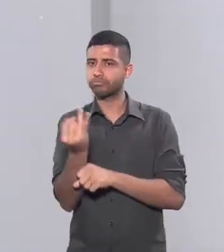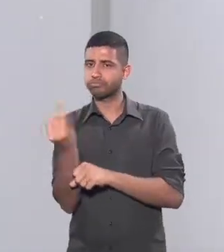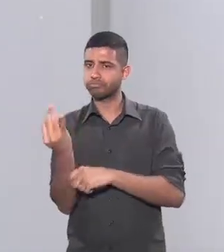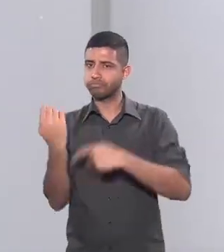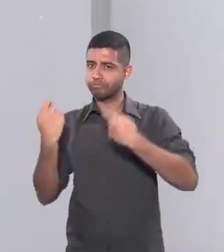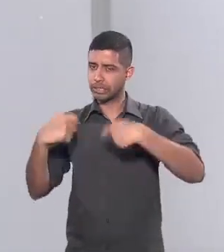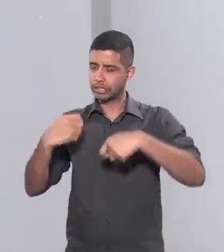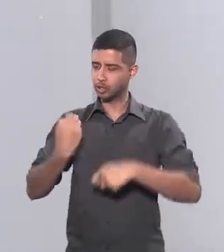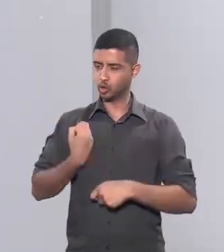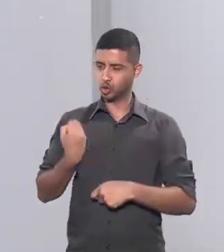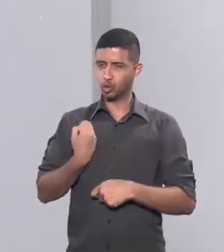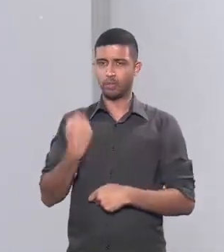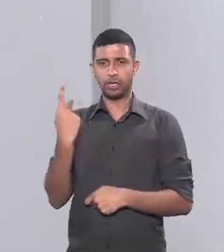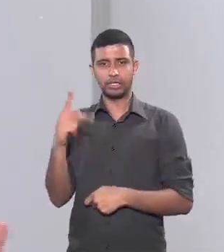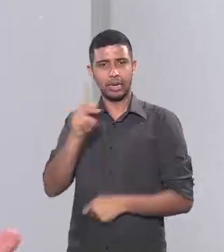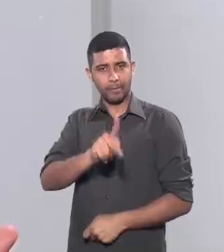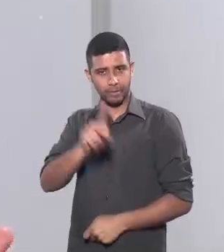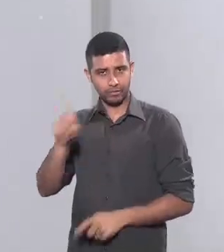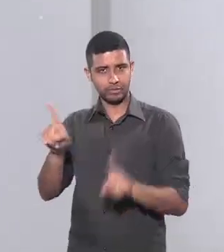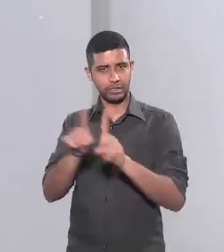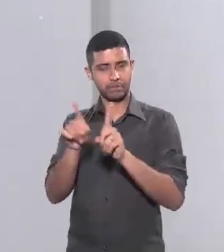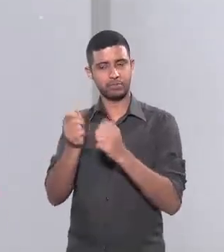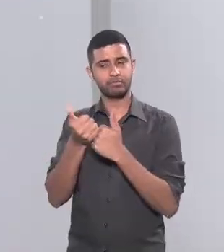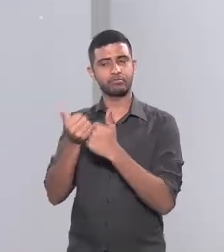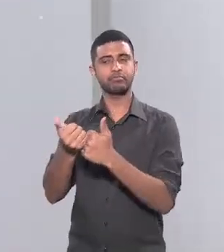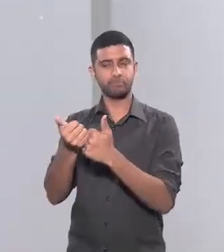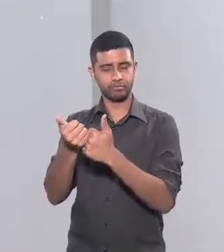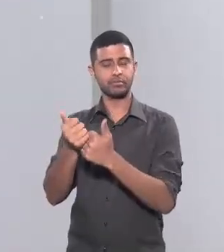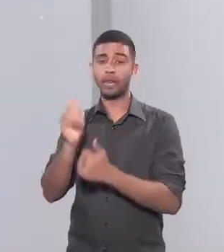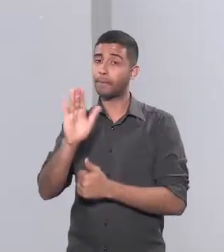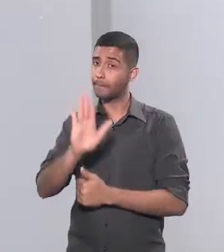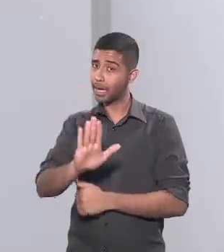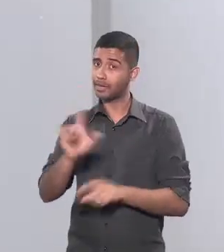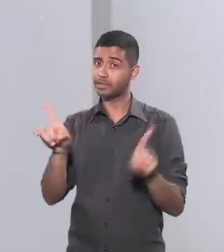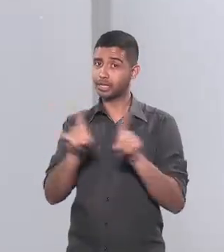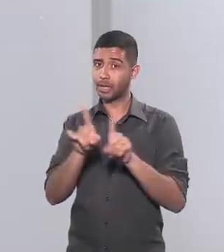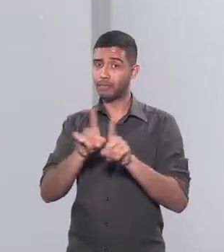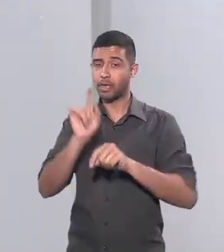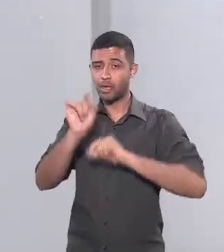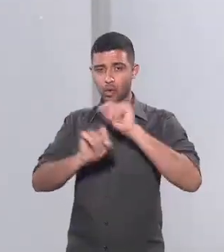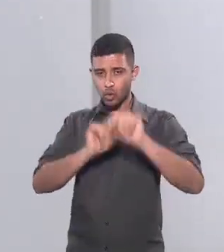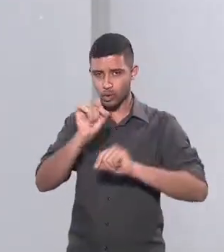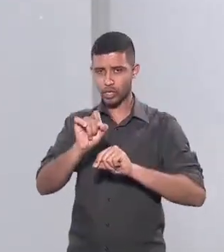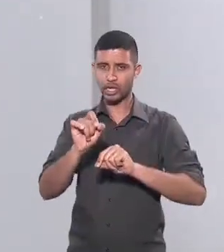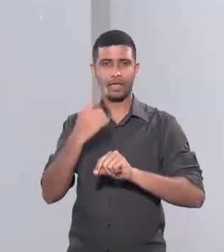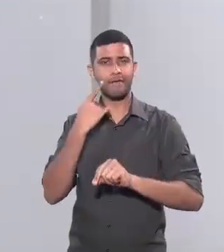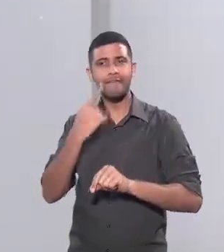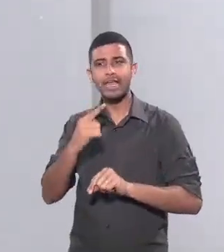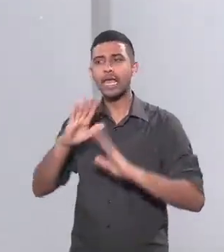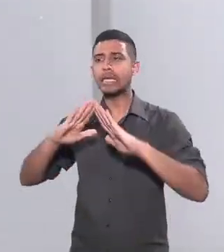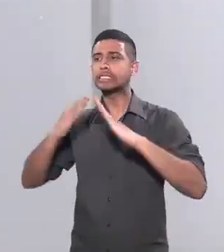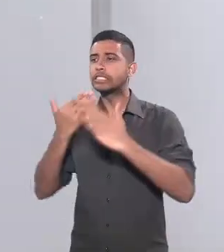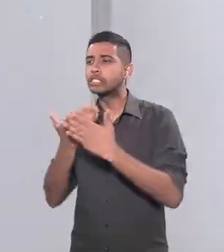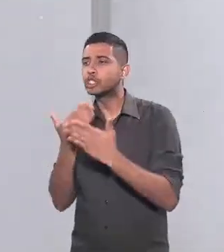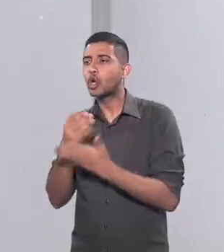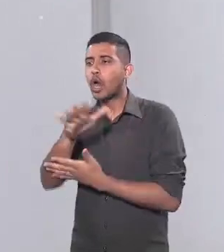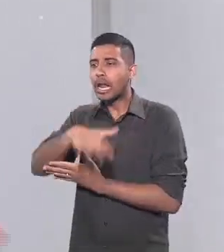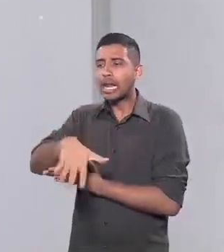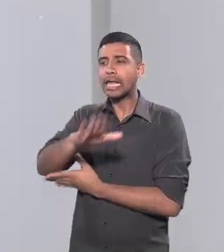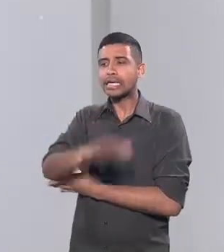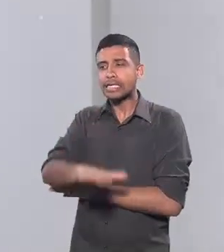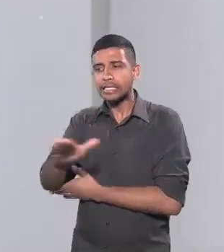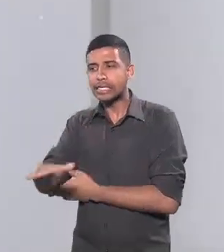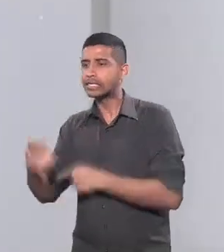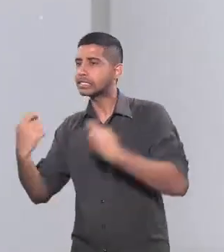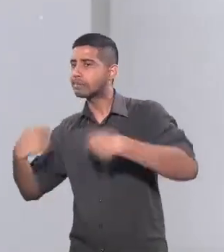seja adequado com o número de professores e de colaboradores, mas também levando em consideração as demandas